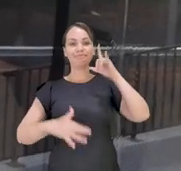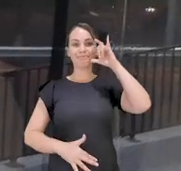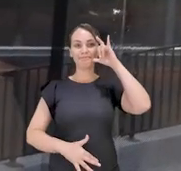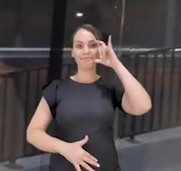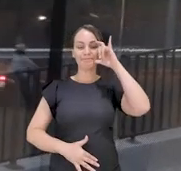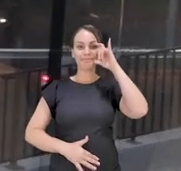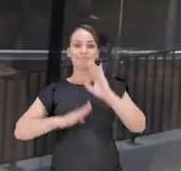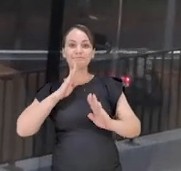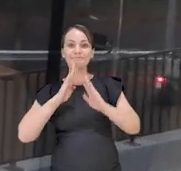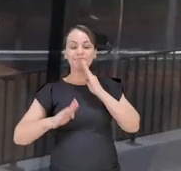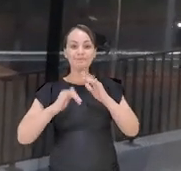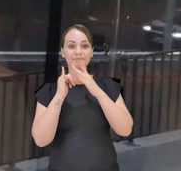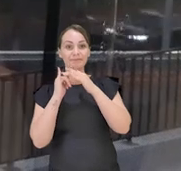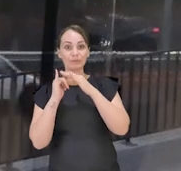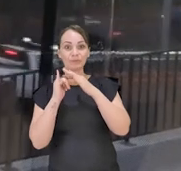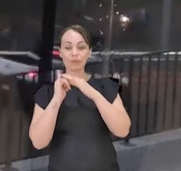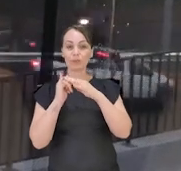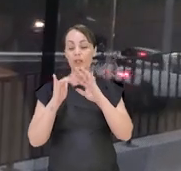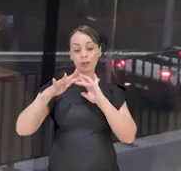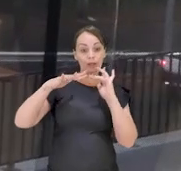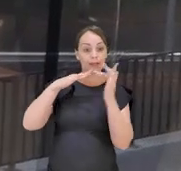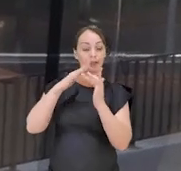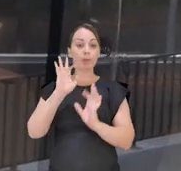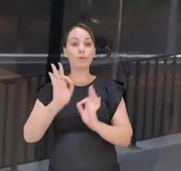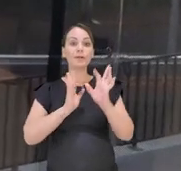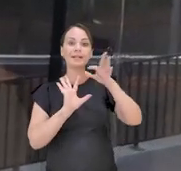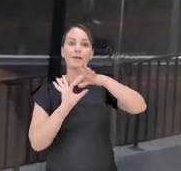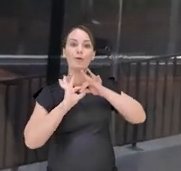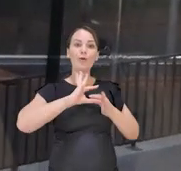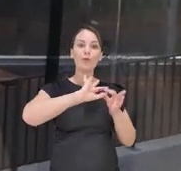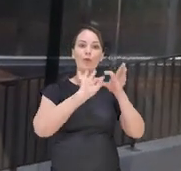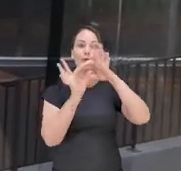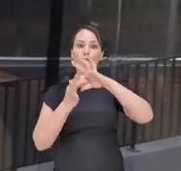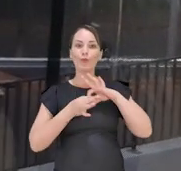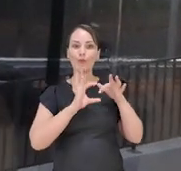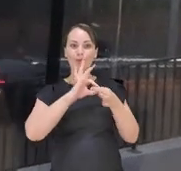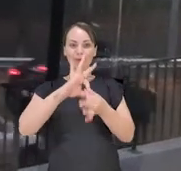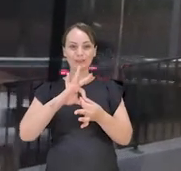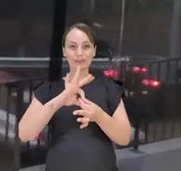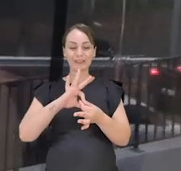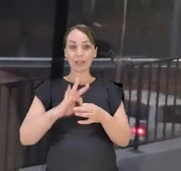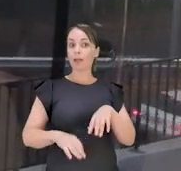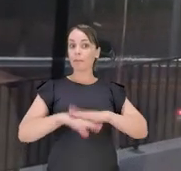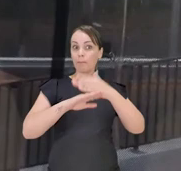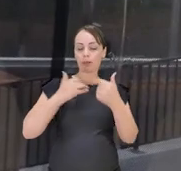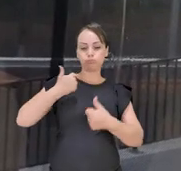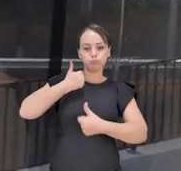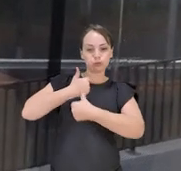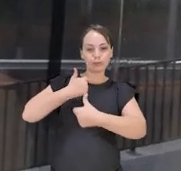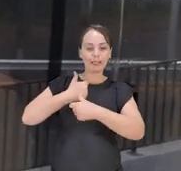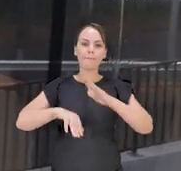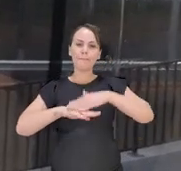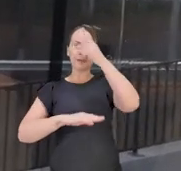no Facebook, no YouTube. Essas são as redes sociais do programa WASH. Bom, quanto mais você fizer isso, mais